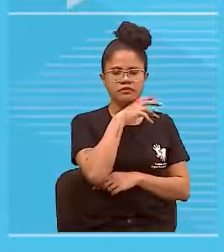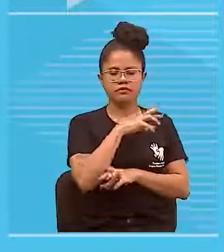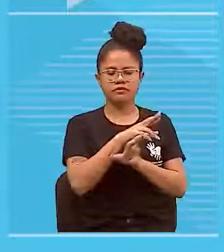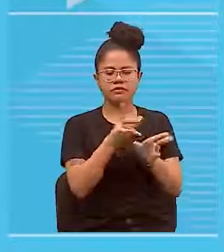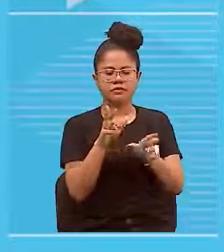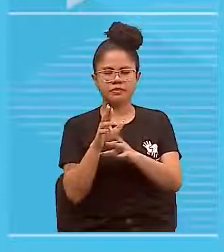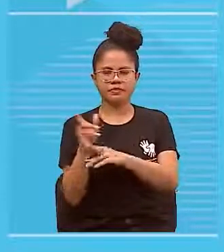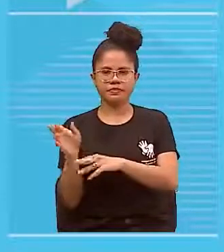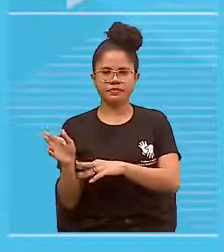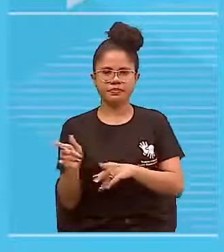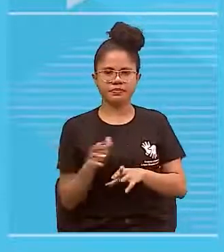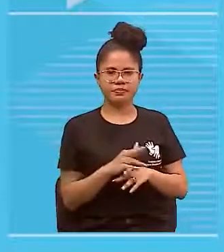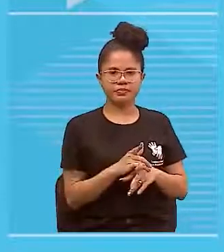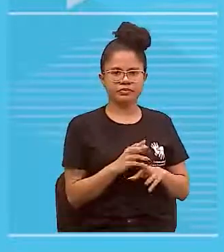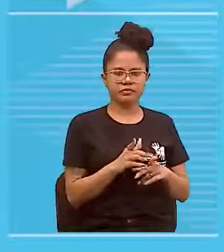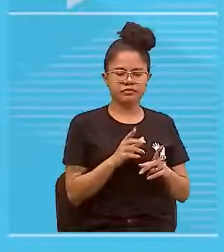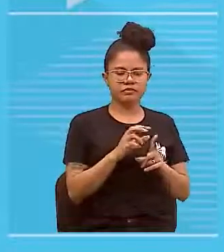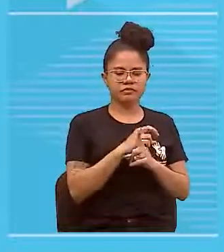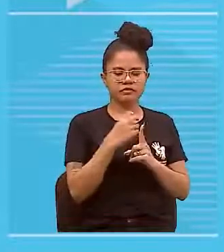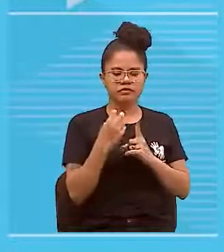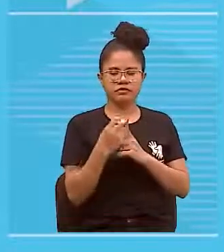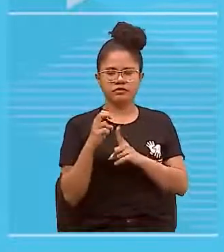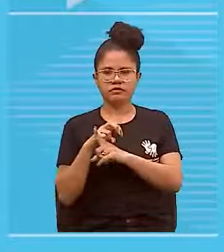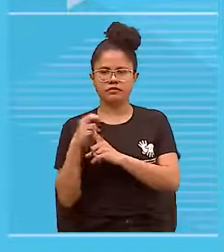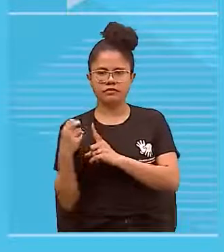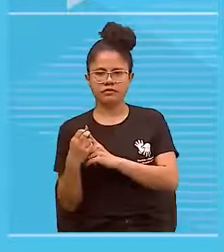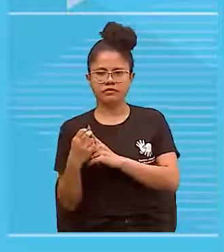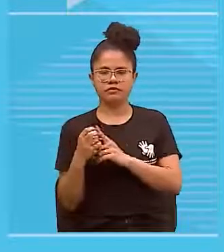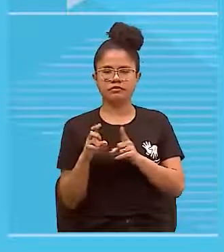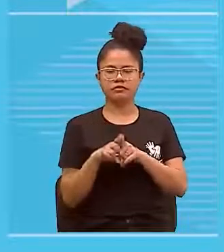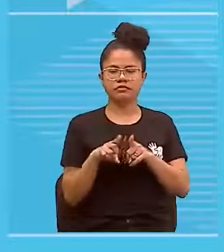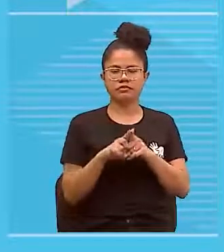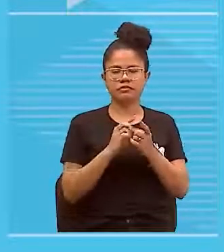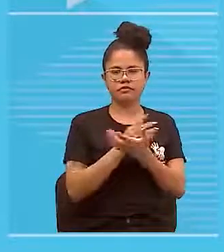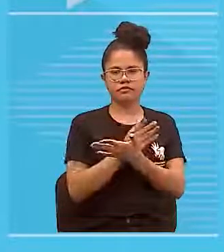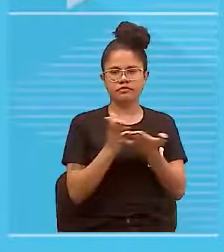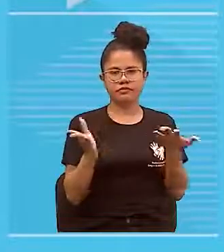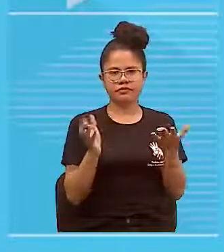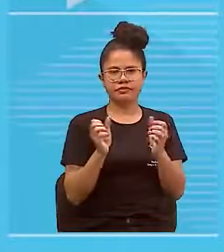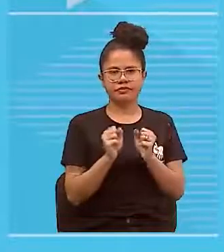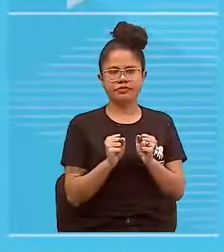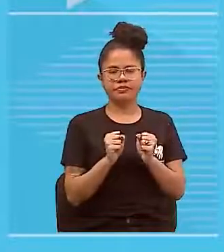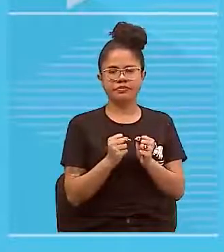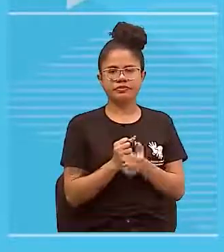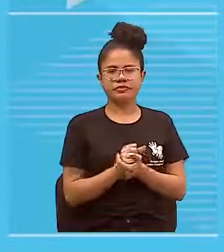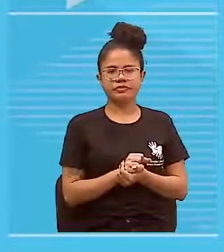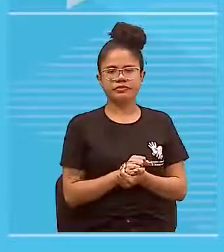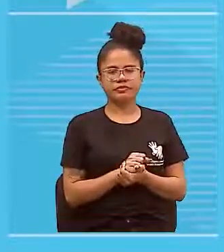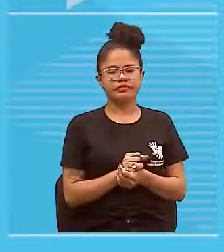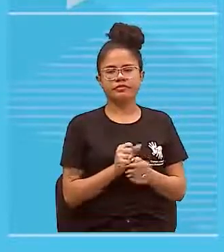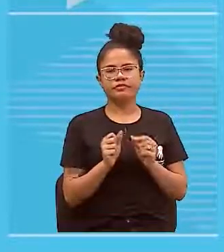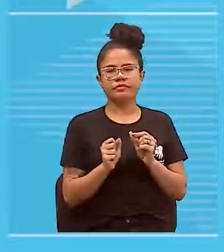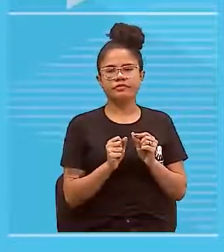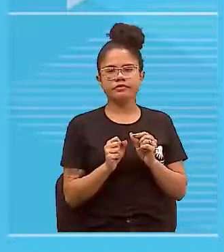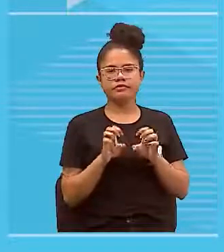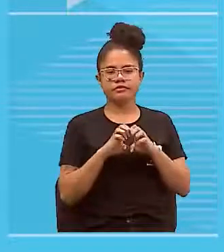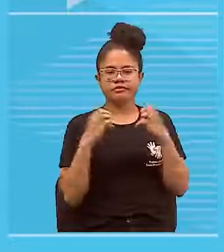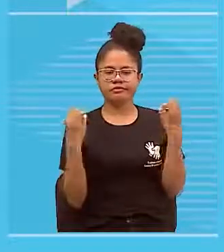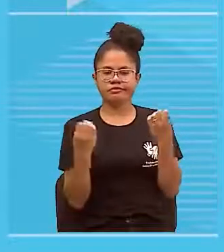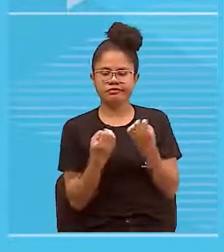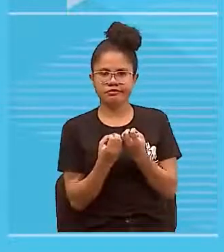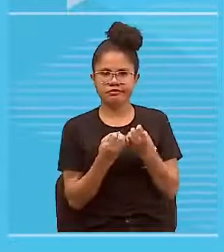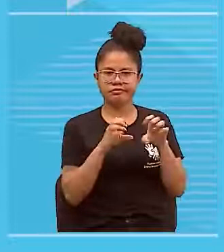si, como comunidades, mas também você pode considerar um ecossistema a partir do momento que